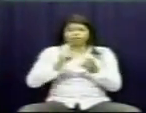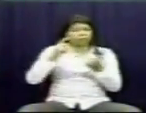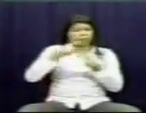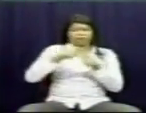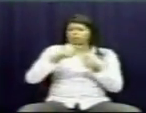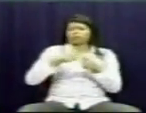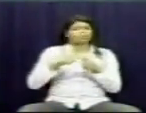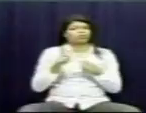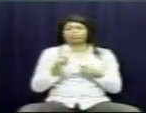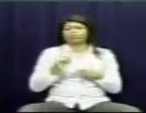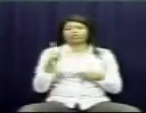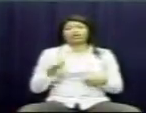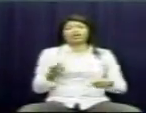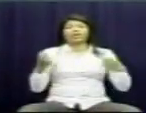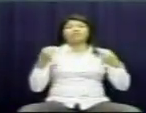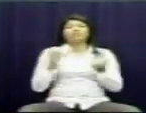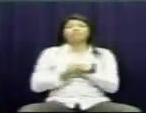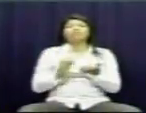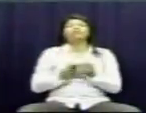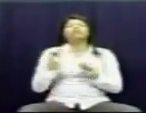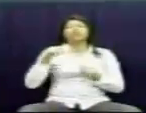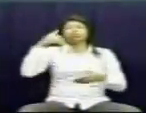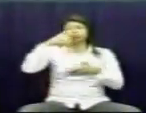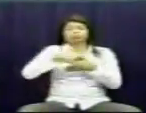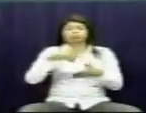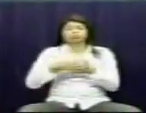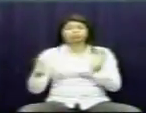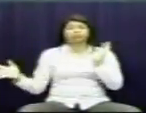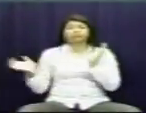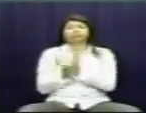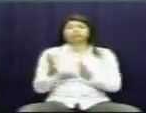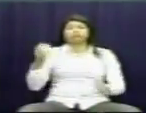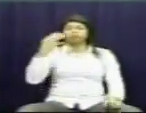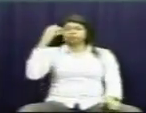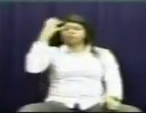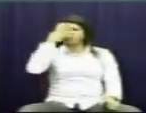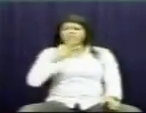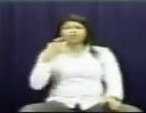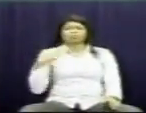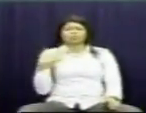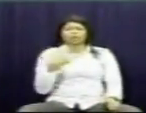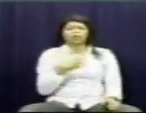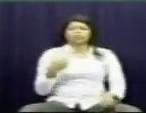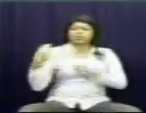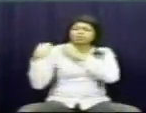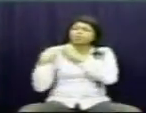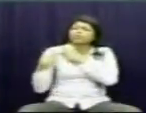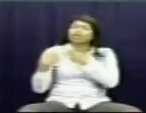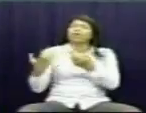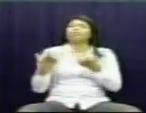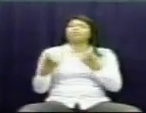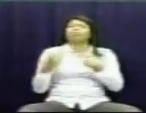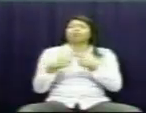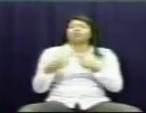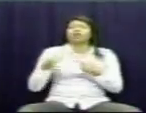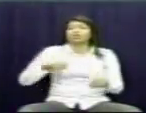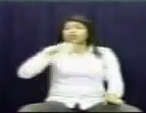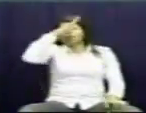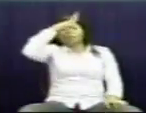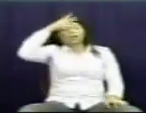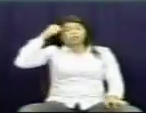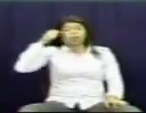Estado do Amazonas é uma política de saúde séria, responsável, de um Estado que